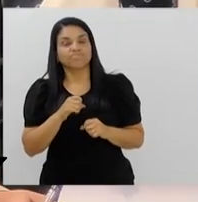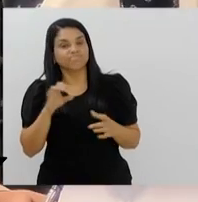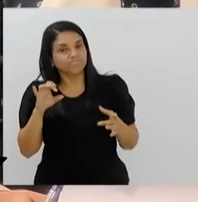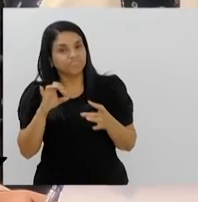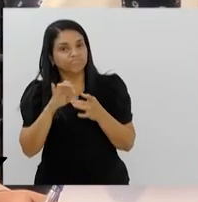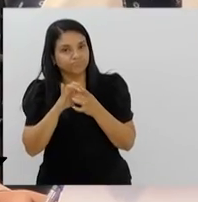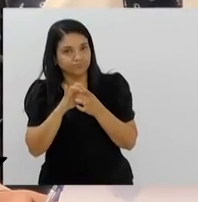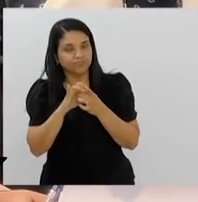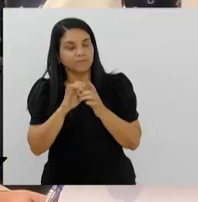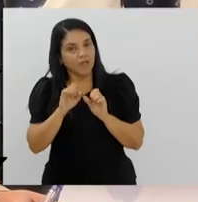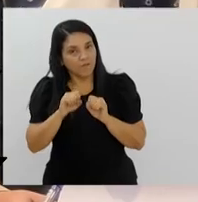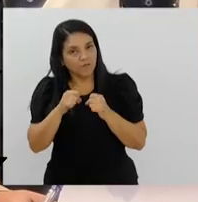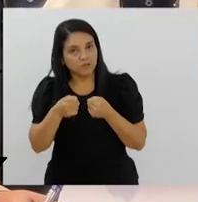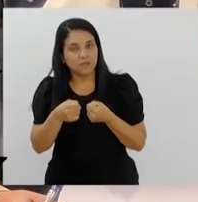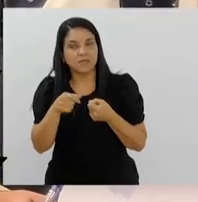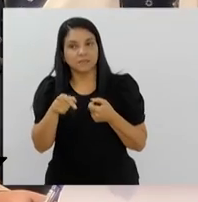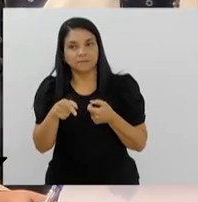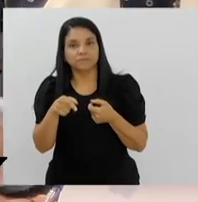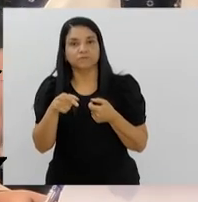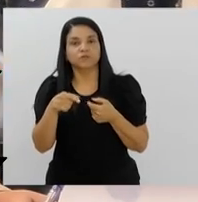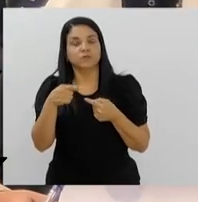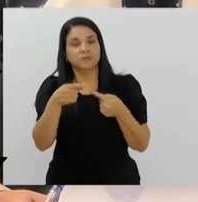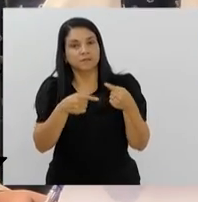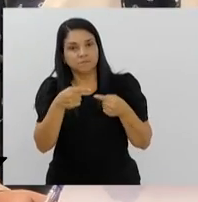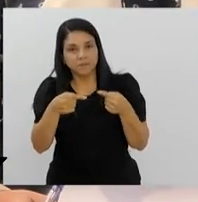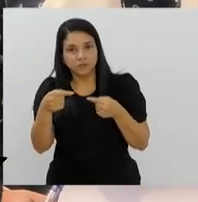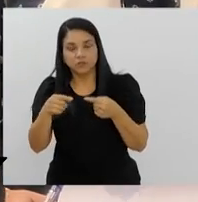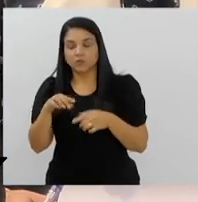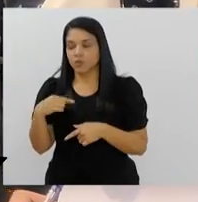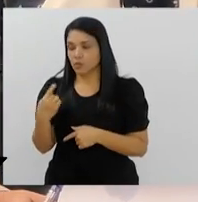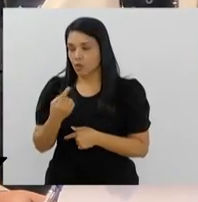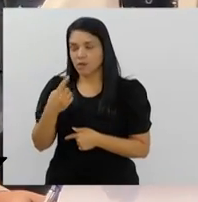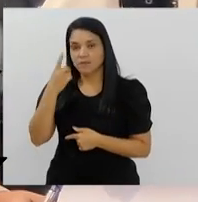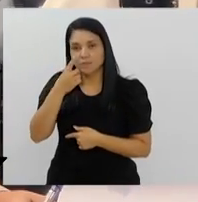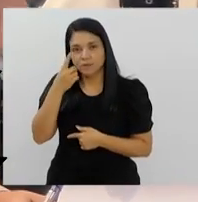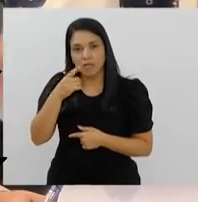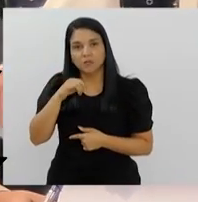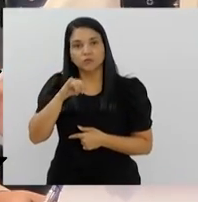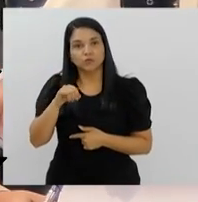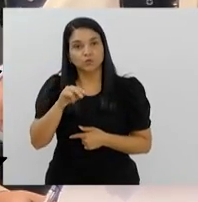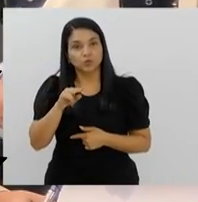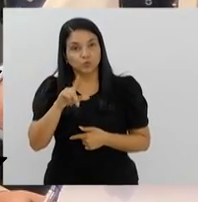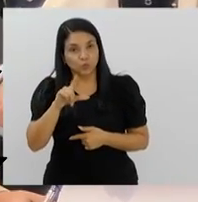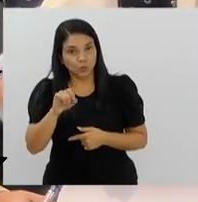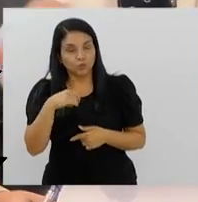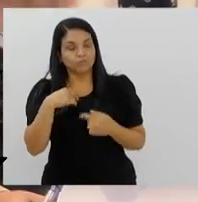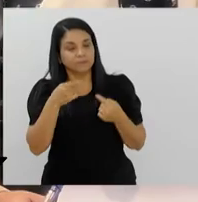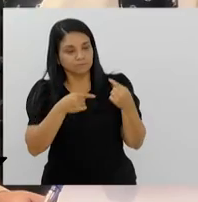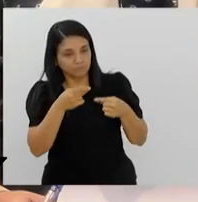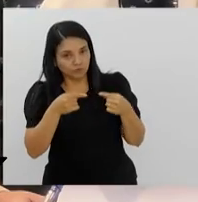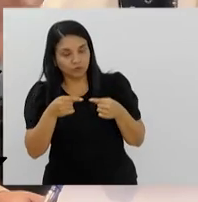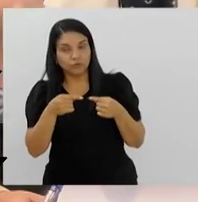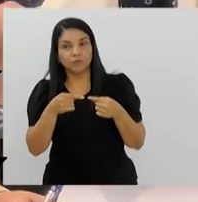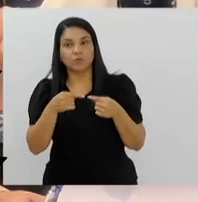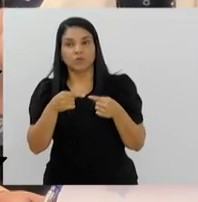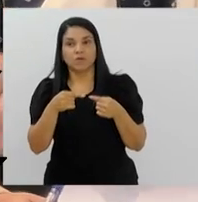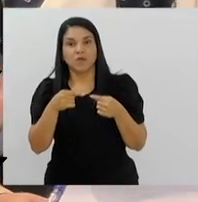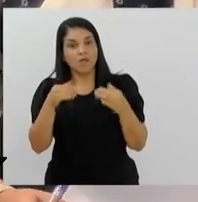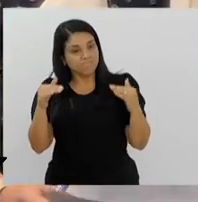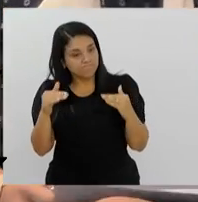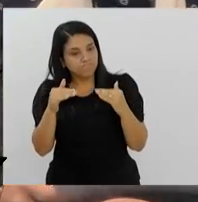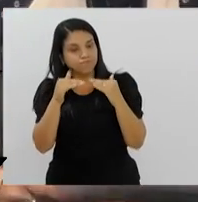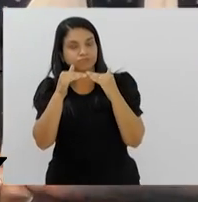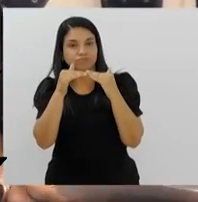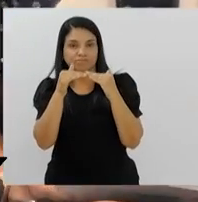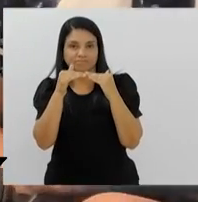isso porque foi debatido amplamente inclusive nós deputados eu com o Júlio também debatemos isso e é consenso